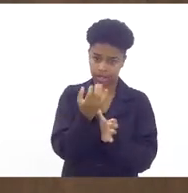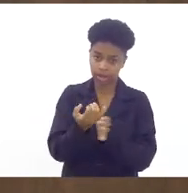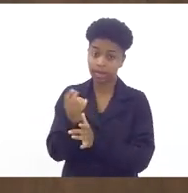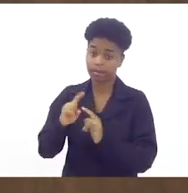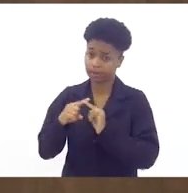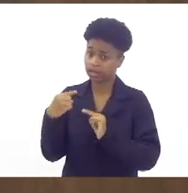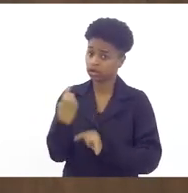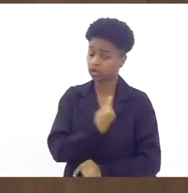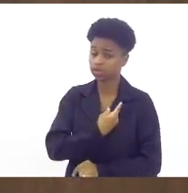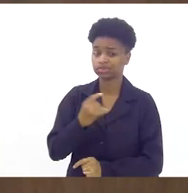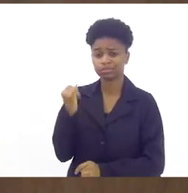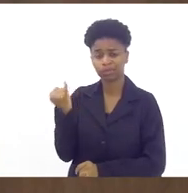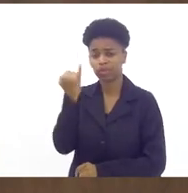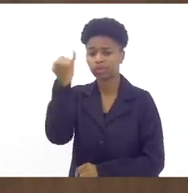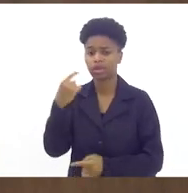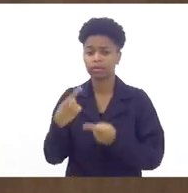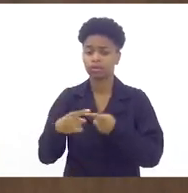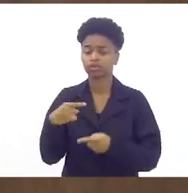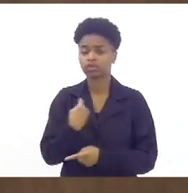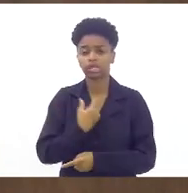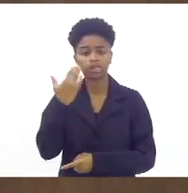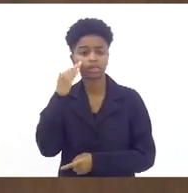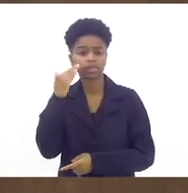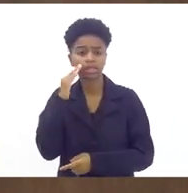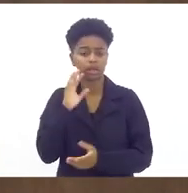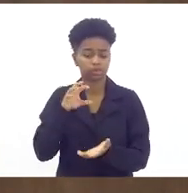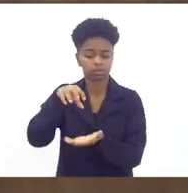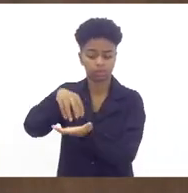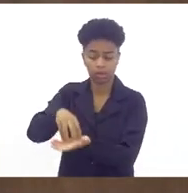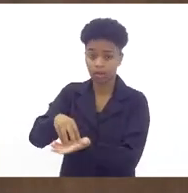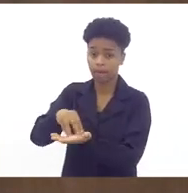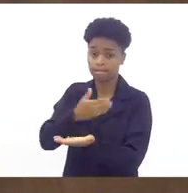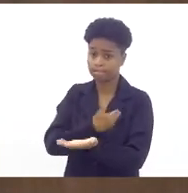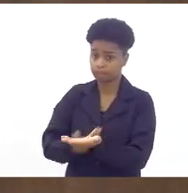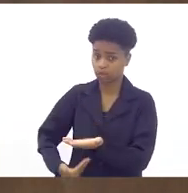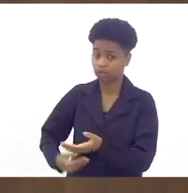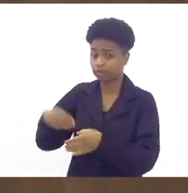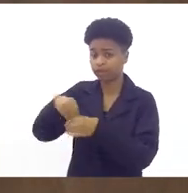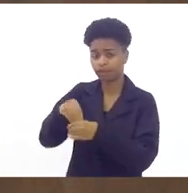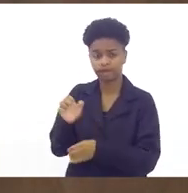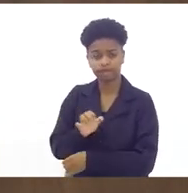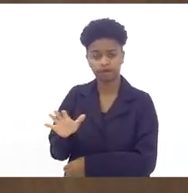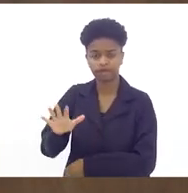entende que o equipamento público de qualidade Federal numa grande favela